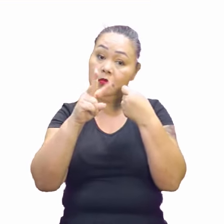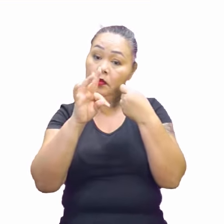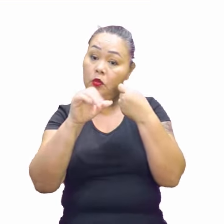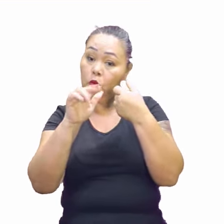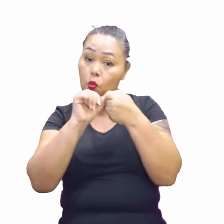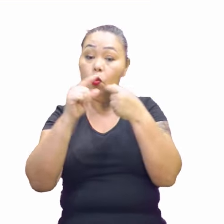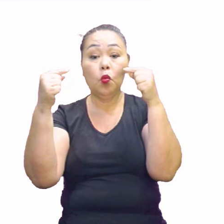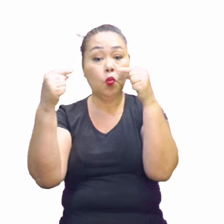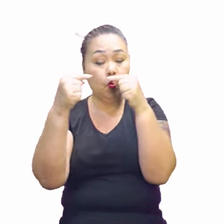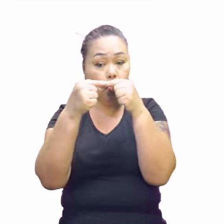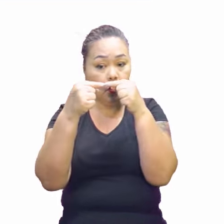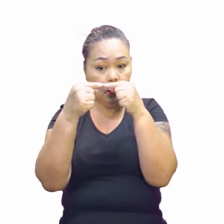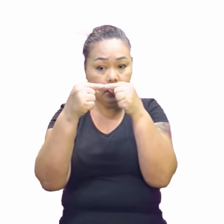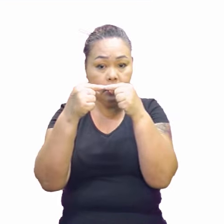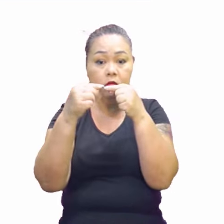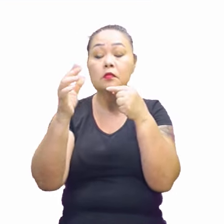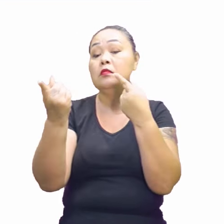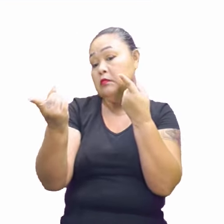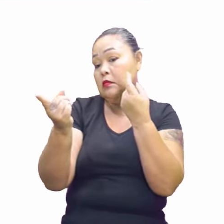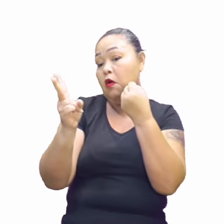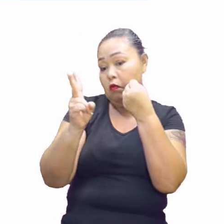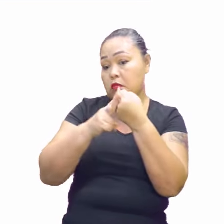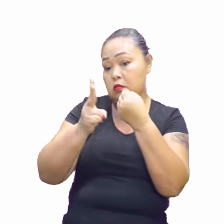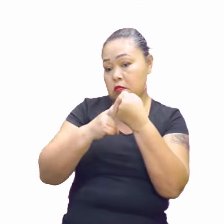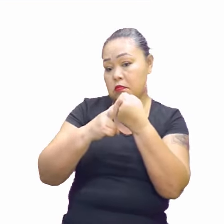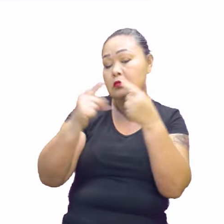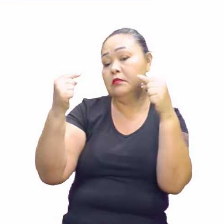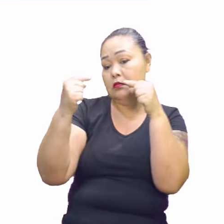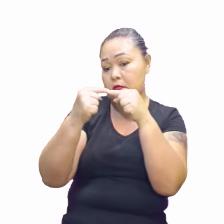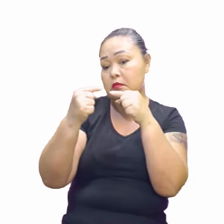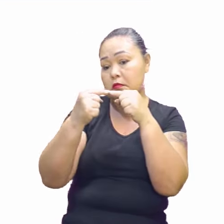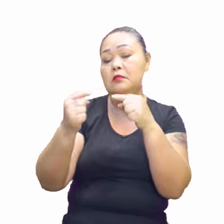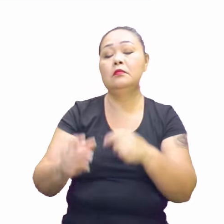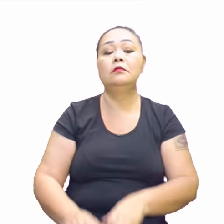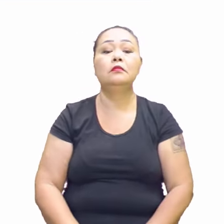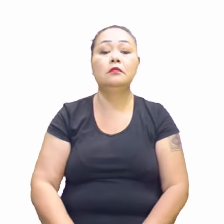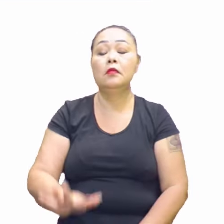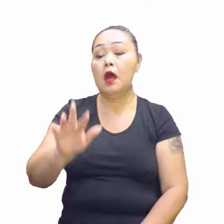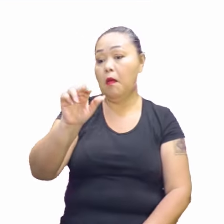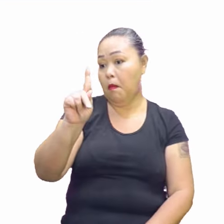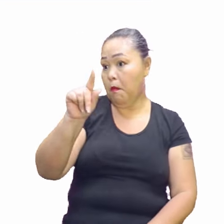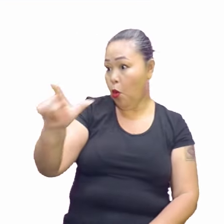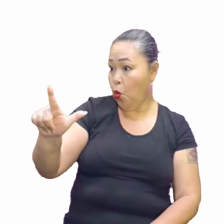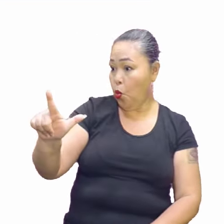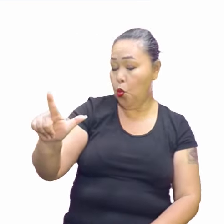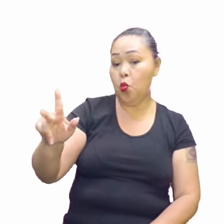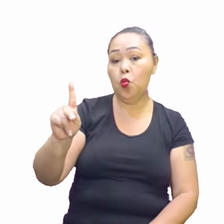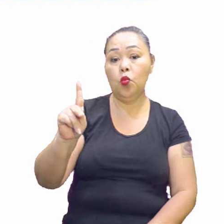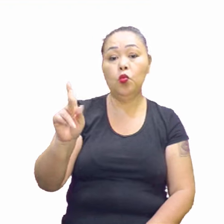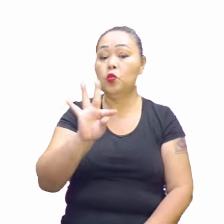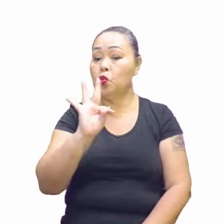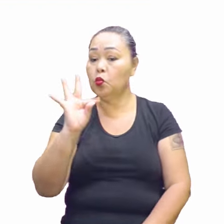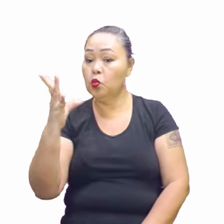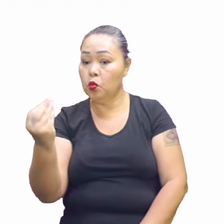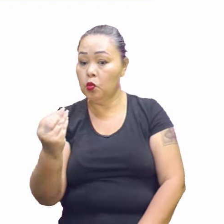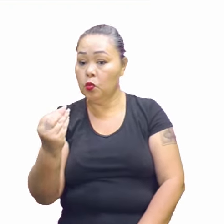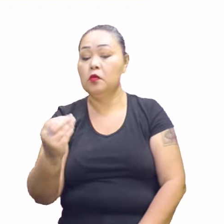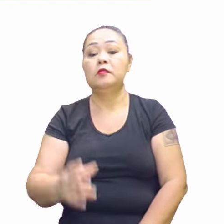Pluralizado. Então, ficou no plural também o verbo, ou seja, o pronome todos, tá